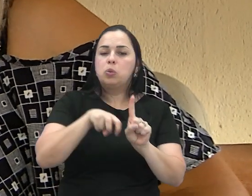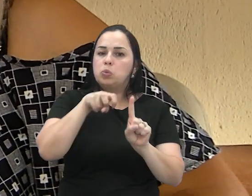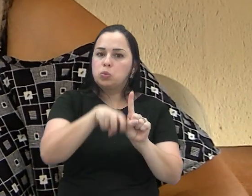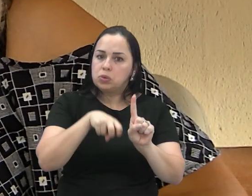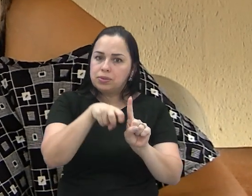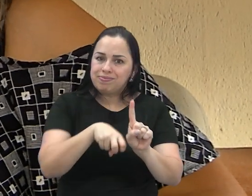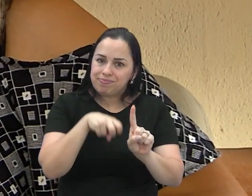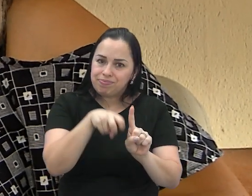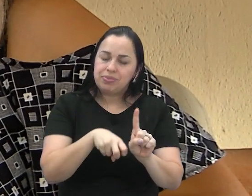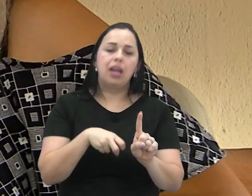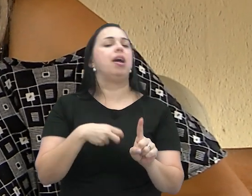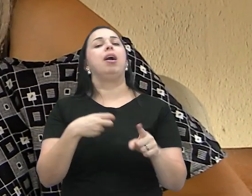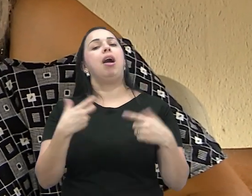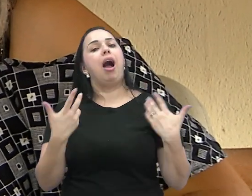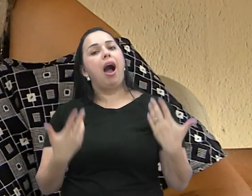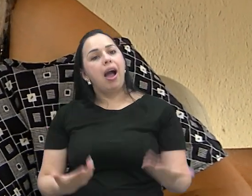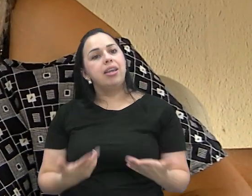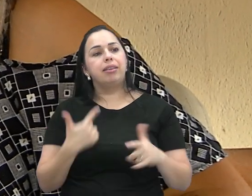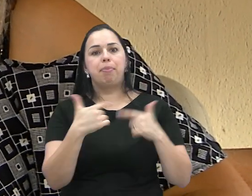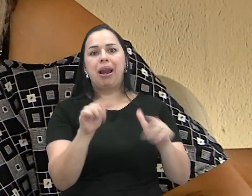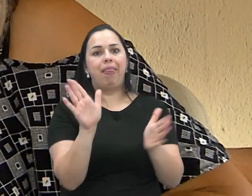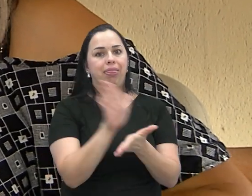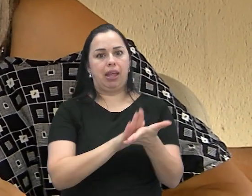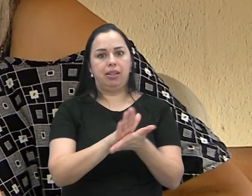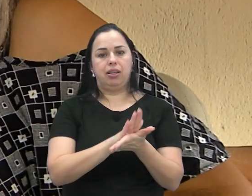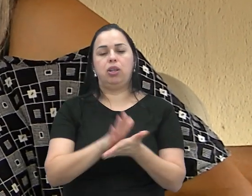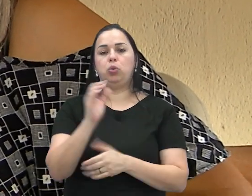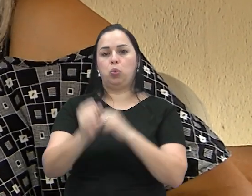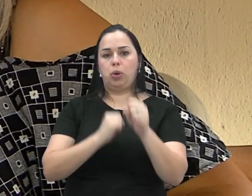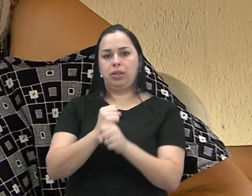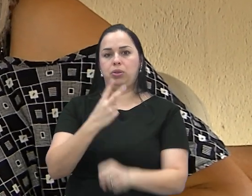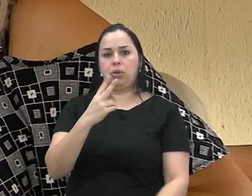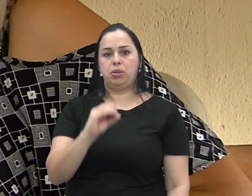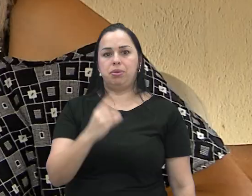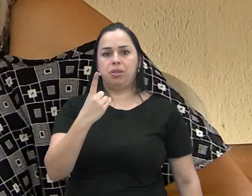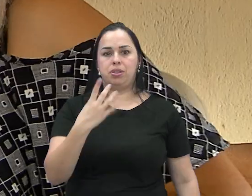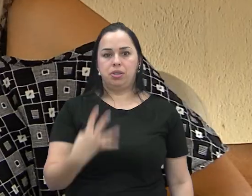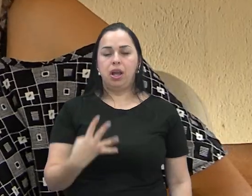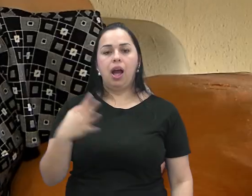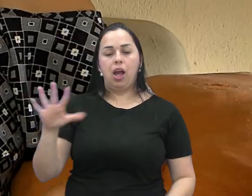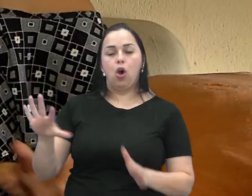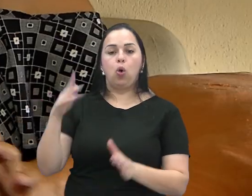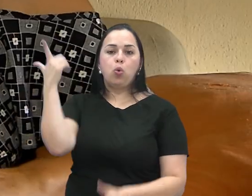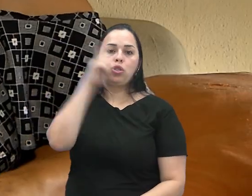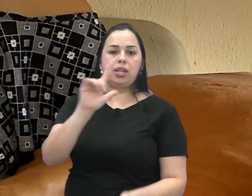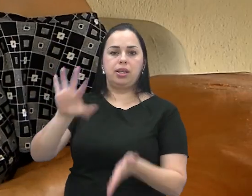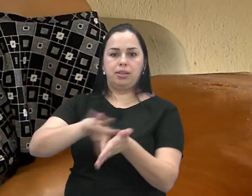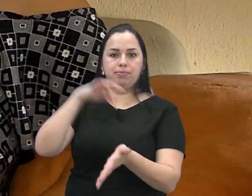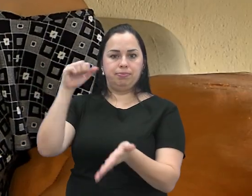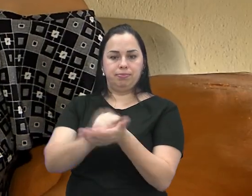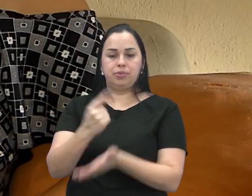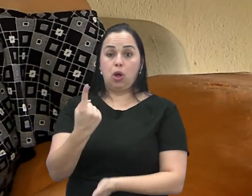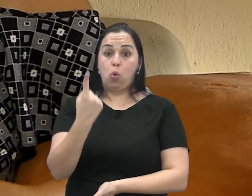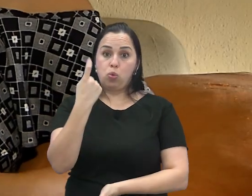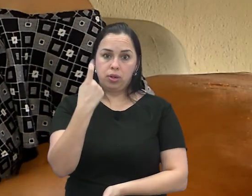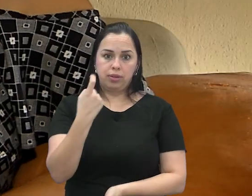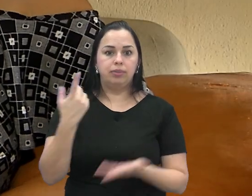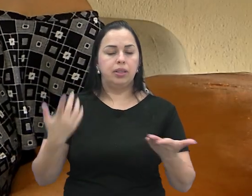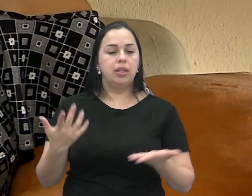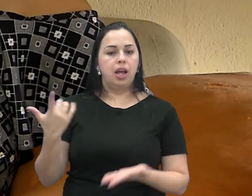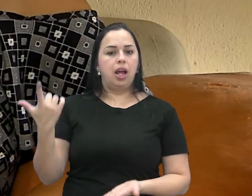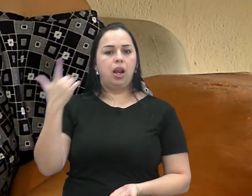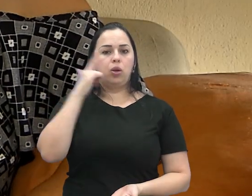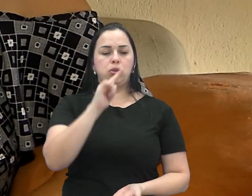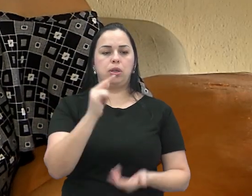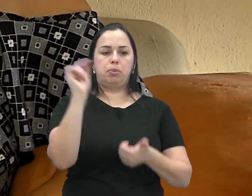movimento. Aí eu peguei e fiquei sem trabalhar. Em 2014, eu entrei no cadastro único. A partir do CAD único, a Patrícia teve